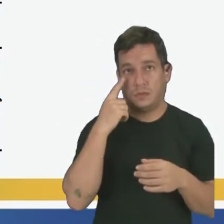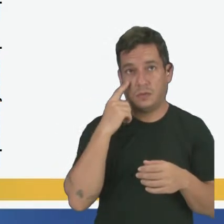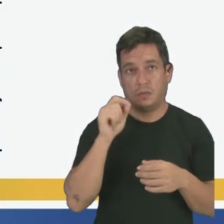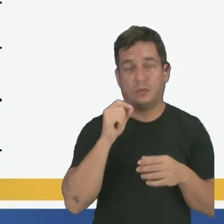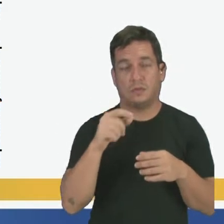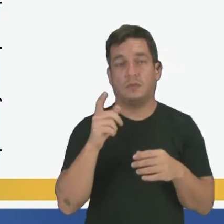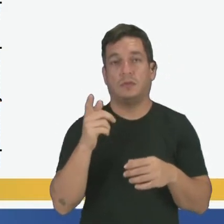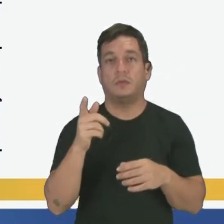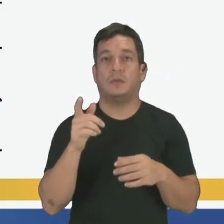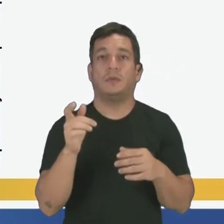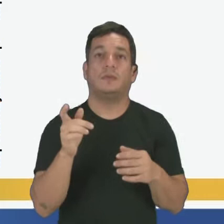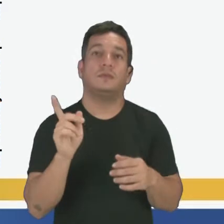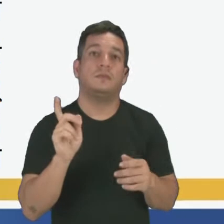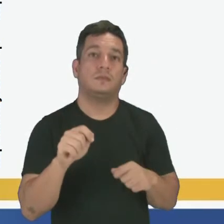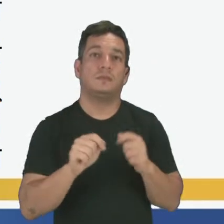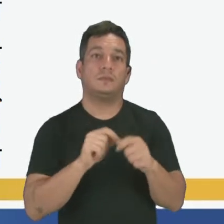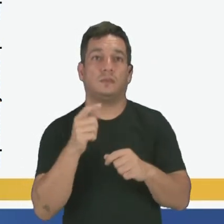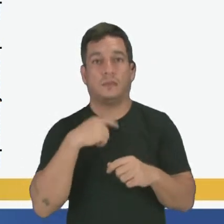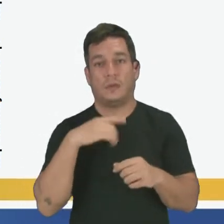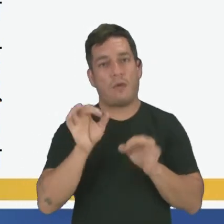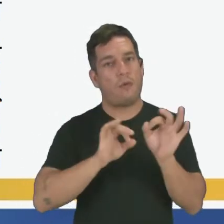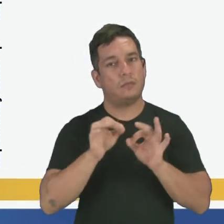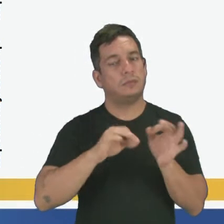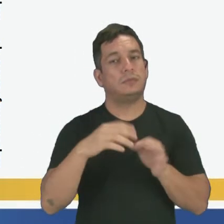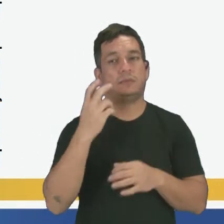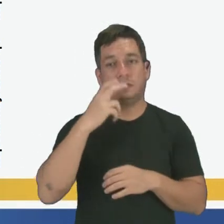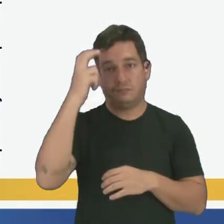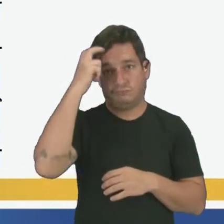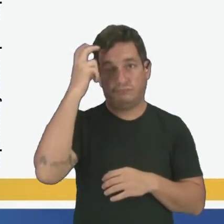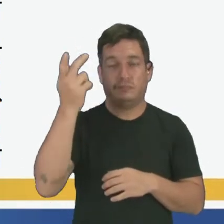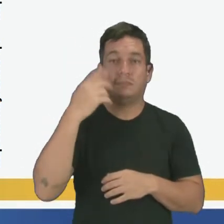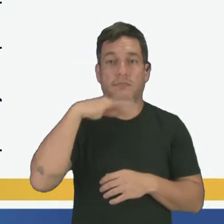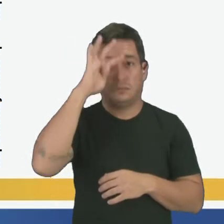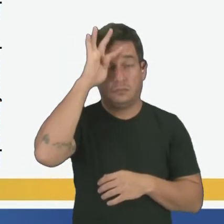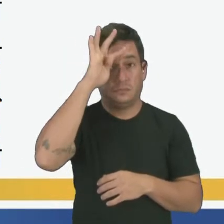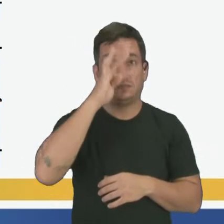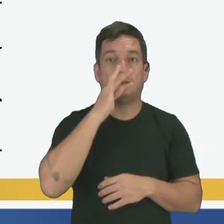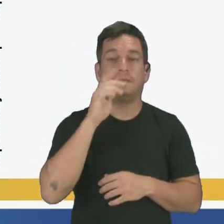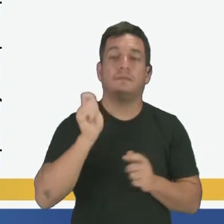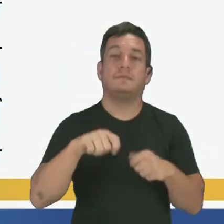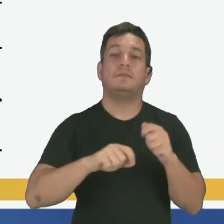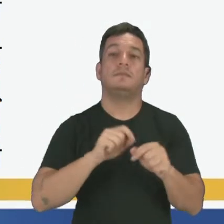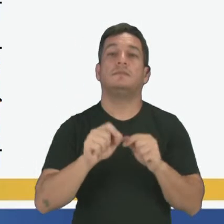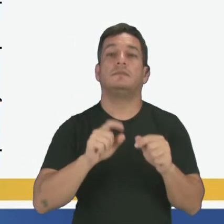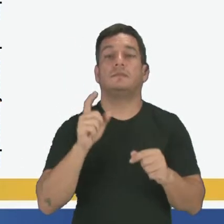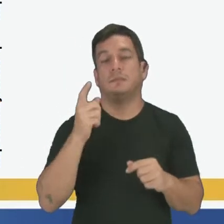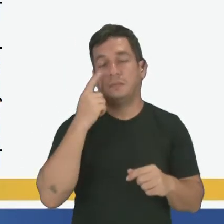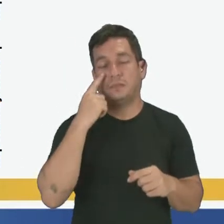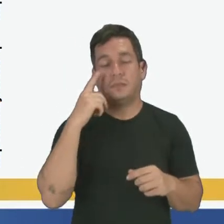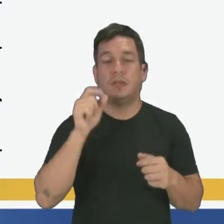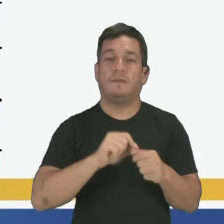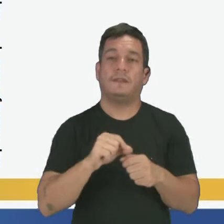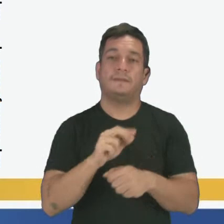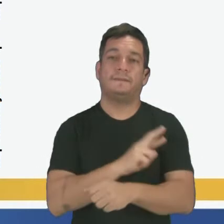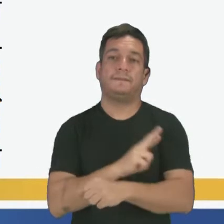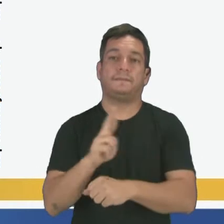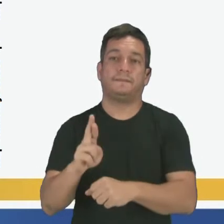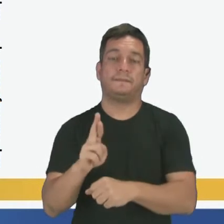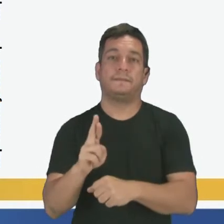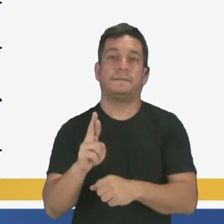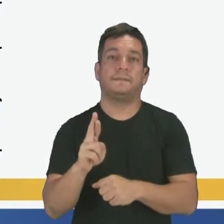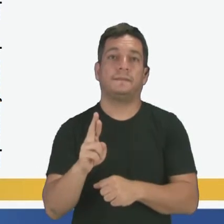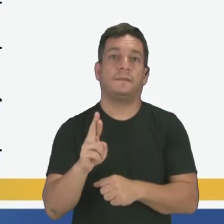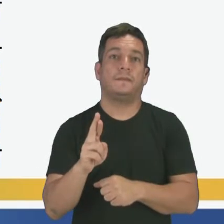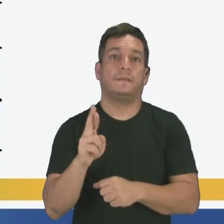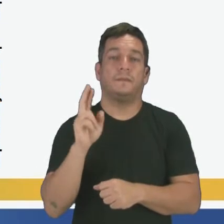estes elementos incorporam-se à cultura. Então, uma tradição ela pode ser uma forma de se fazer religião ou de se viver